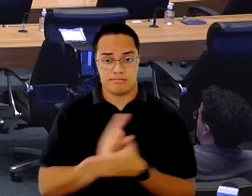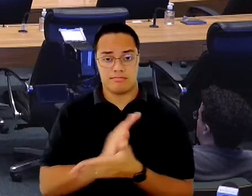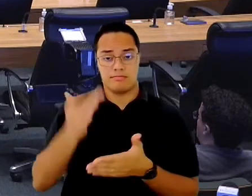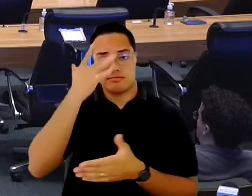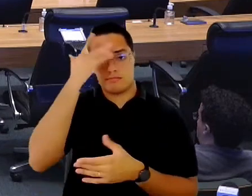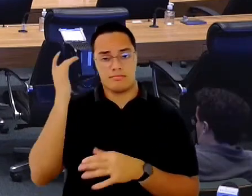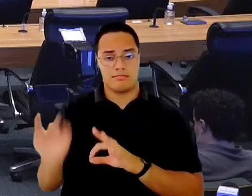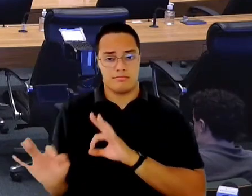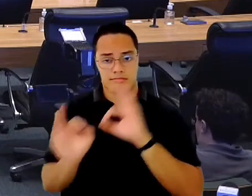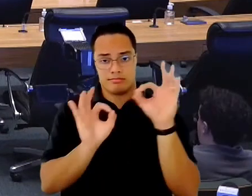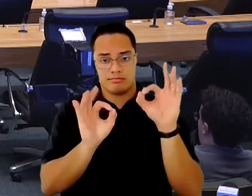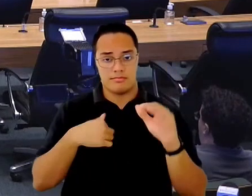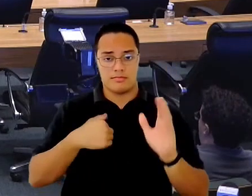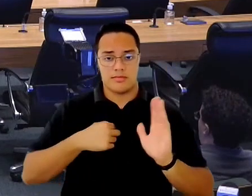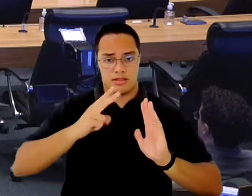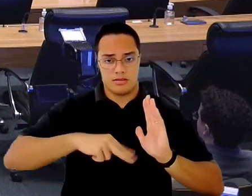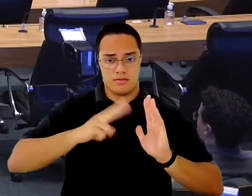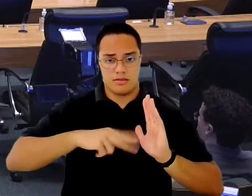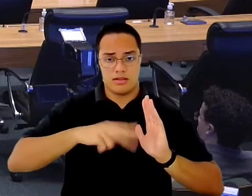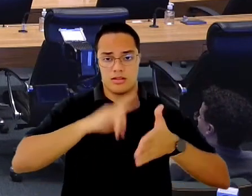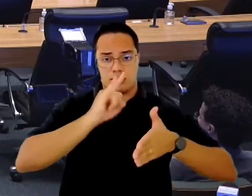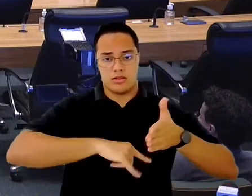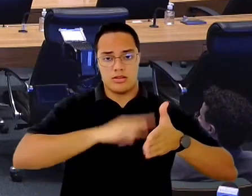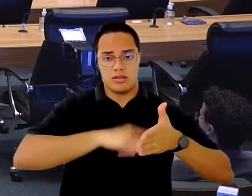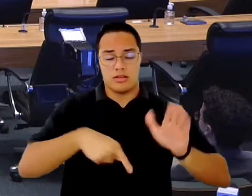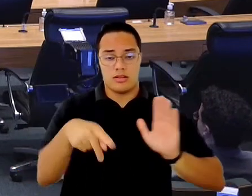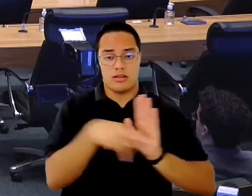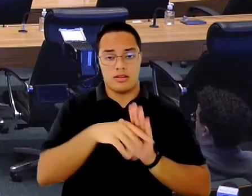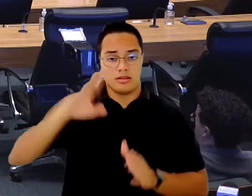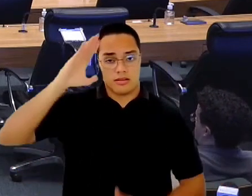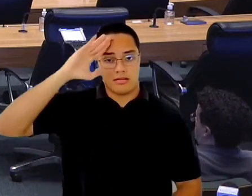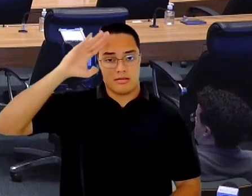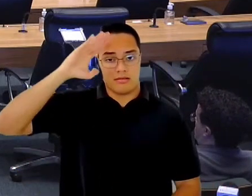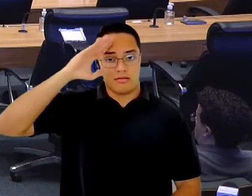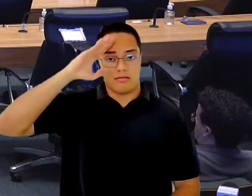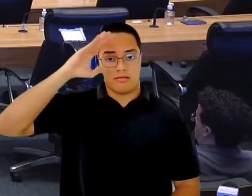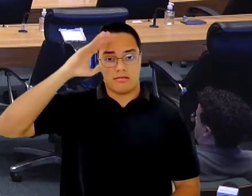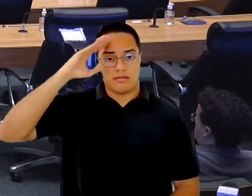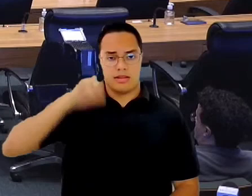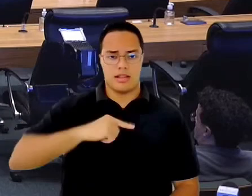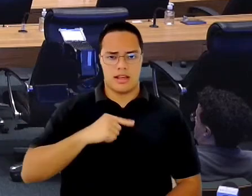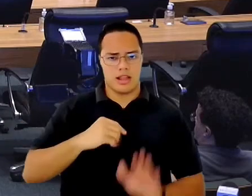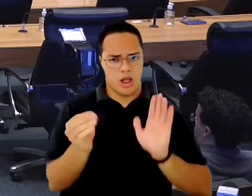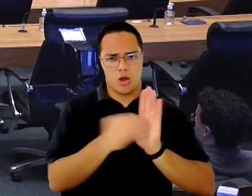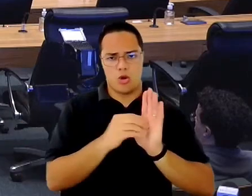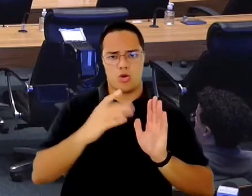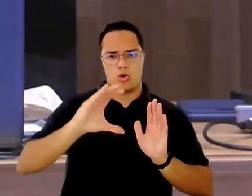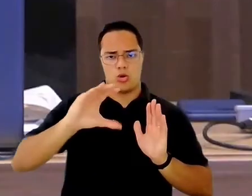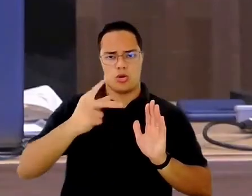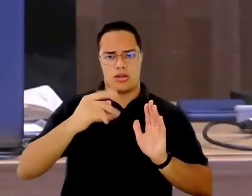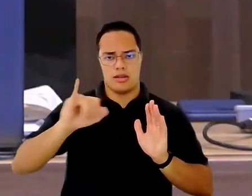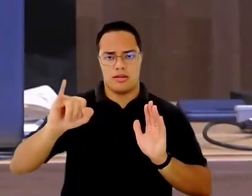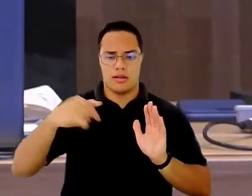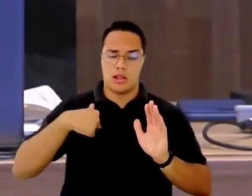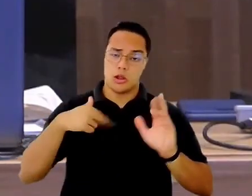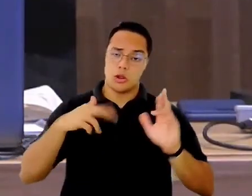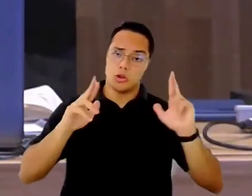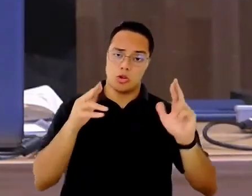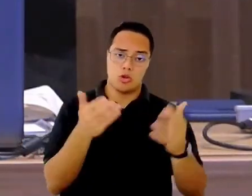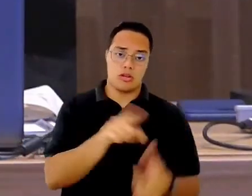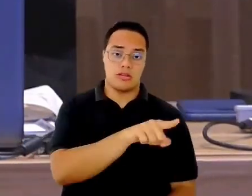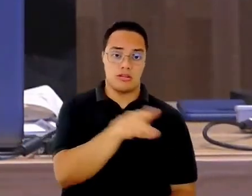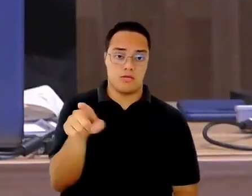eu vou ler um trecho de um documento do Comando Militar do Planalto, que está nos autos da CPI, que eu espero que todos os deputados leiam, porque ele